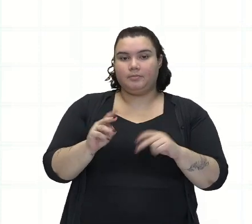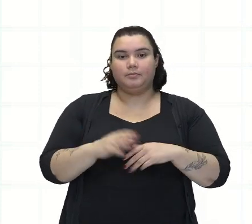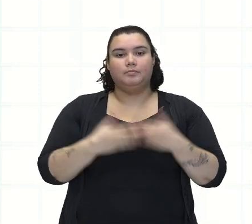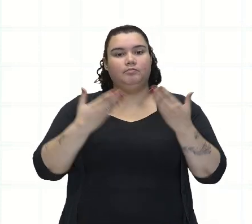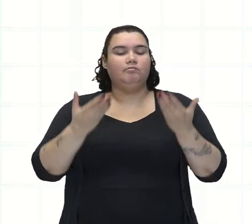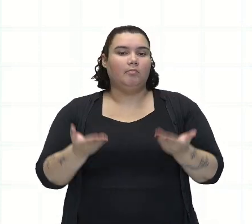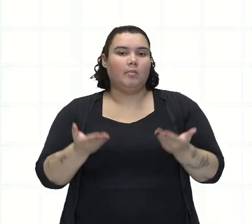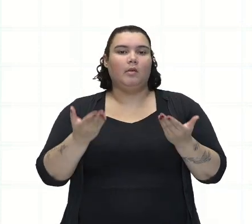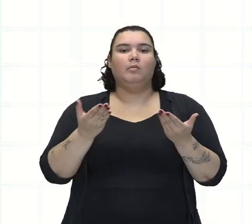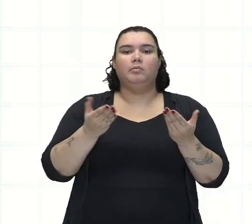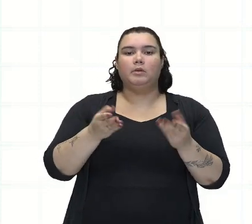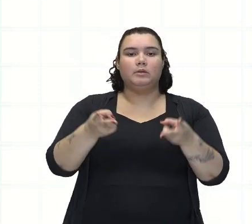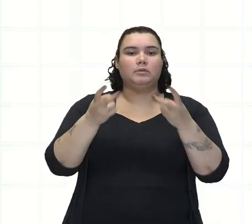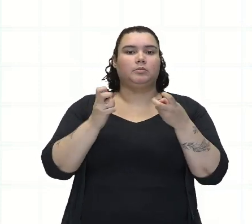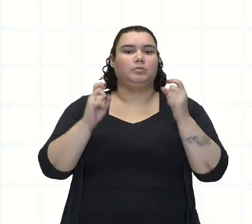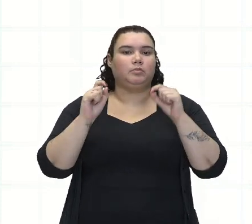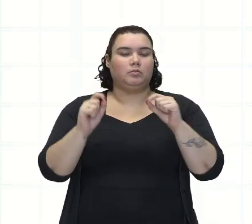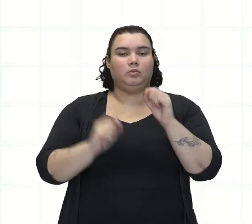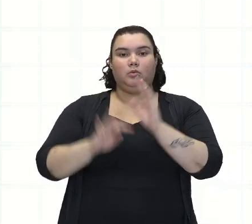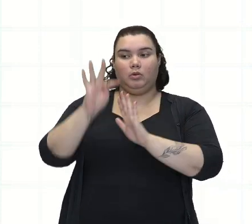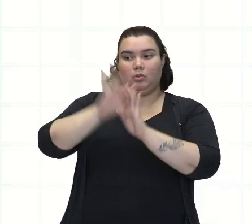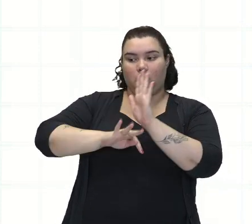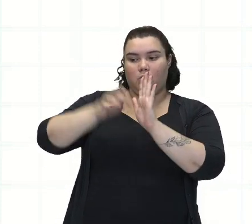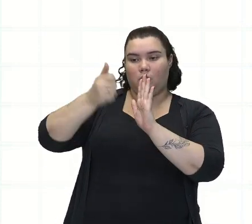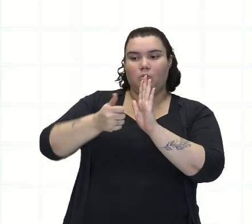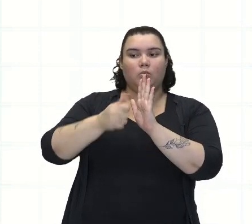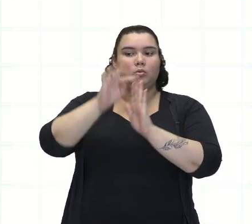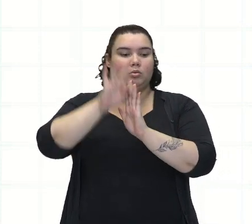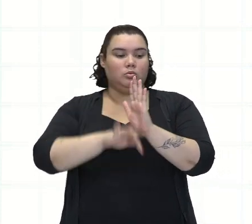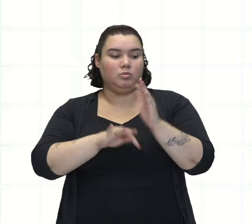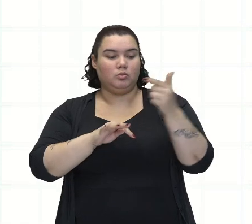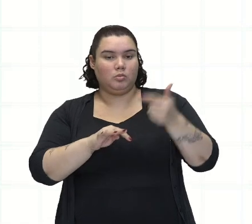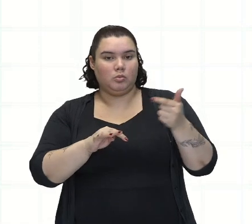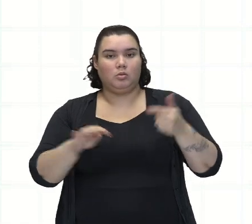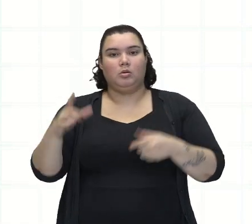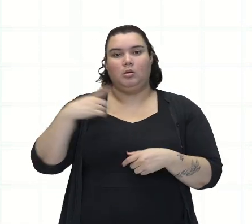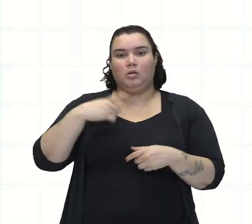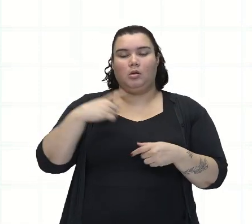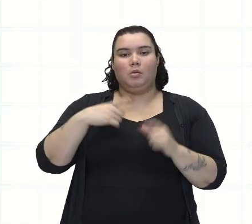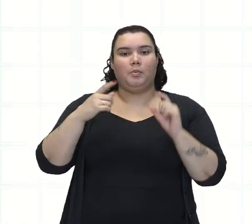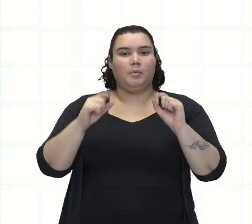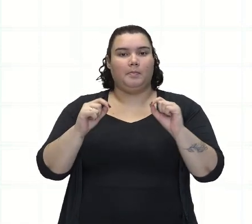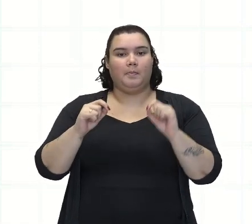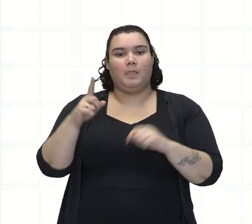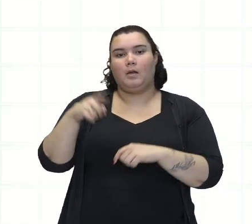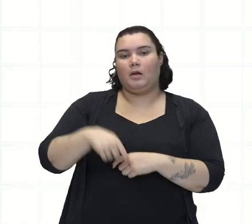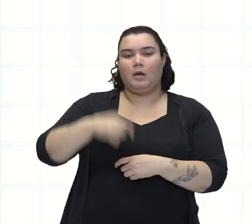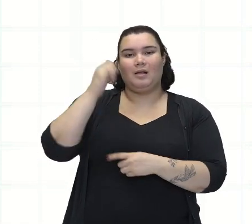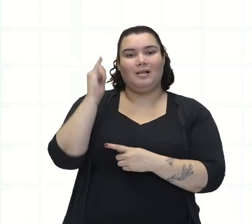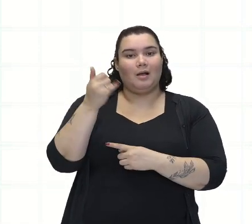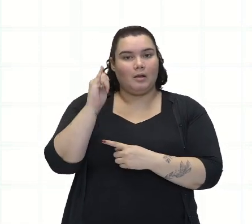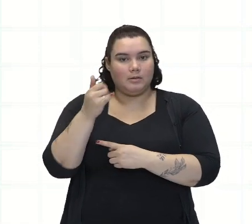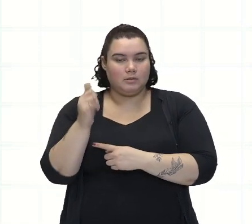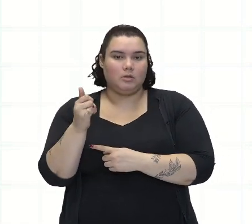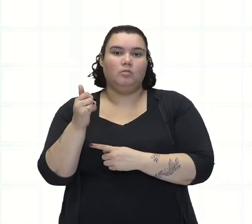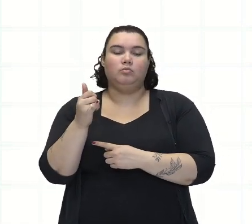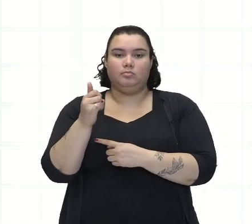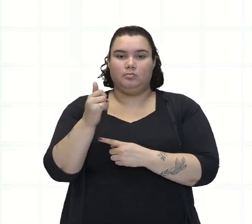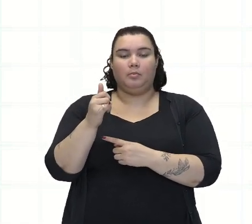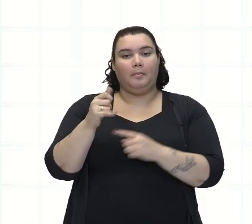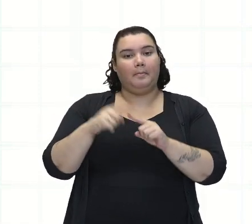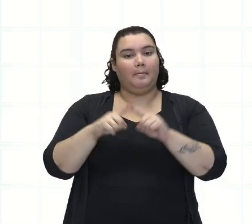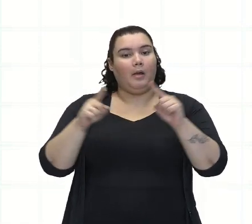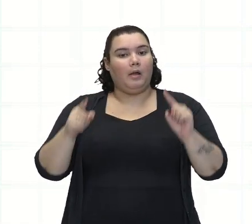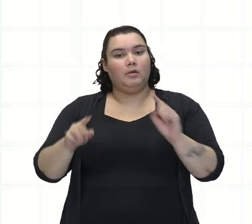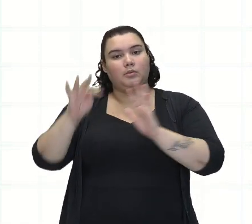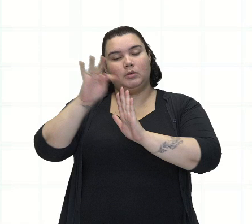gente observa que tanto o texto 1 quanto o texto 2, eles são uma narração de fatos, porém, no